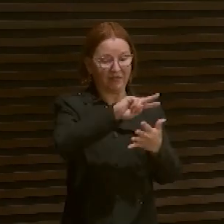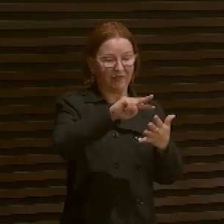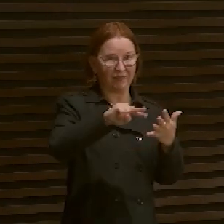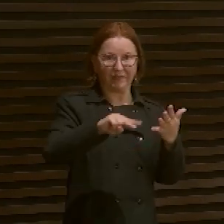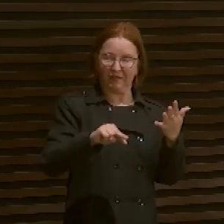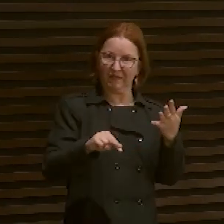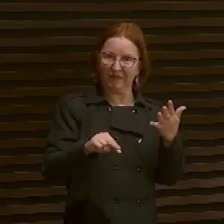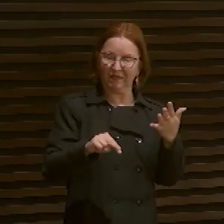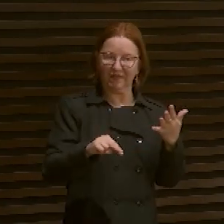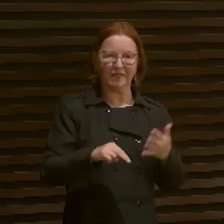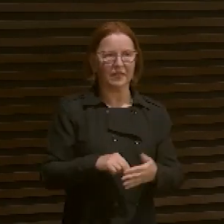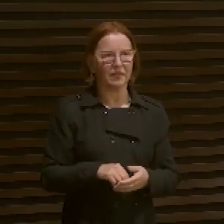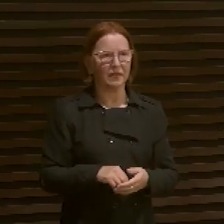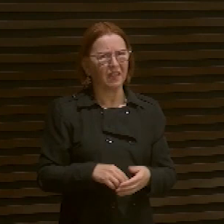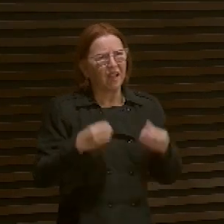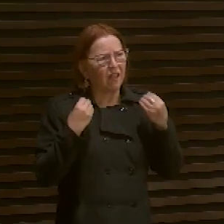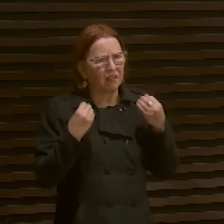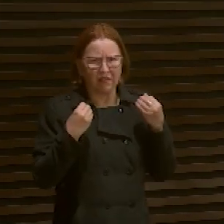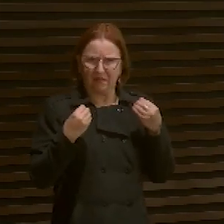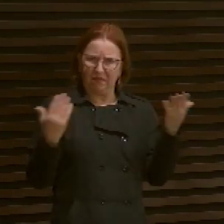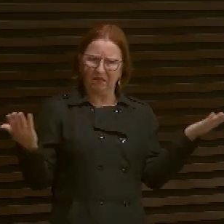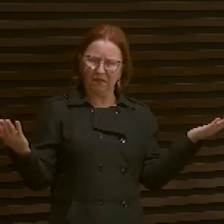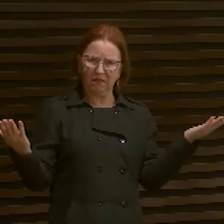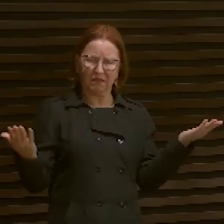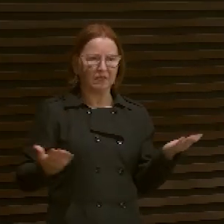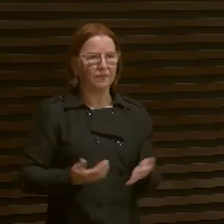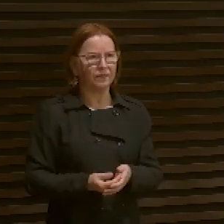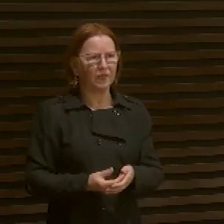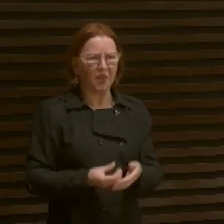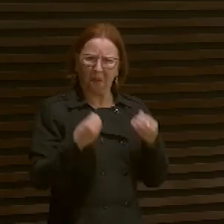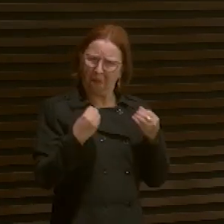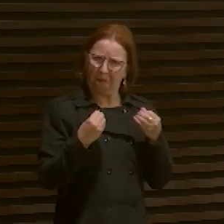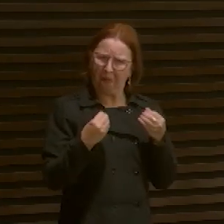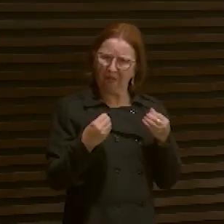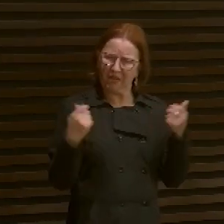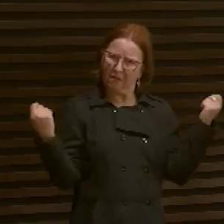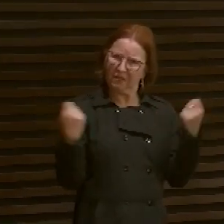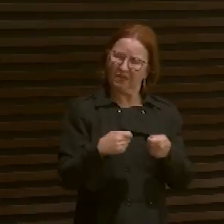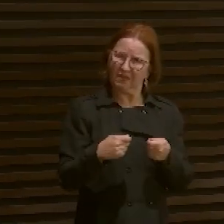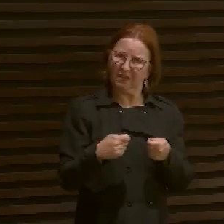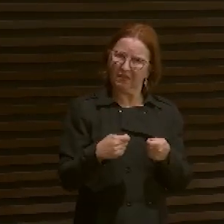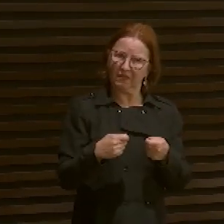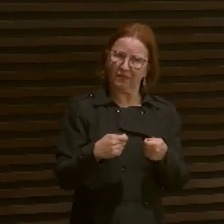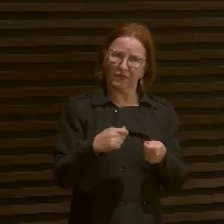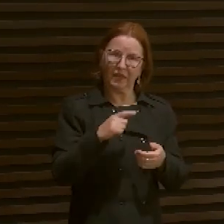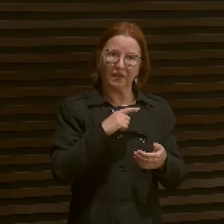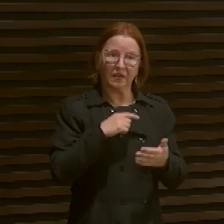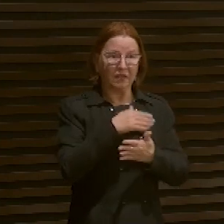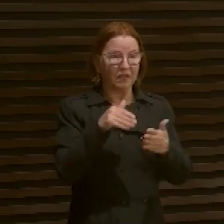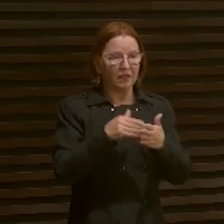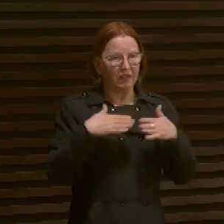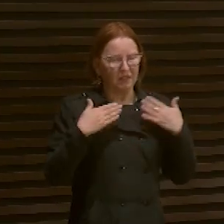várias. Como assim? Como é possível a gente ter toda a